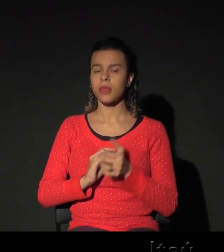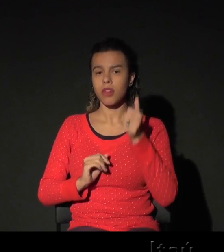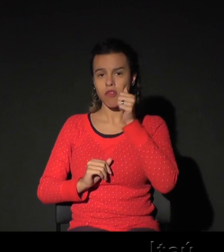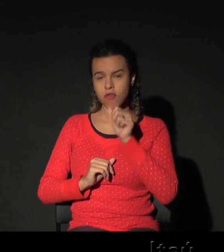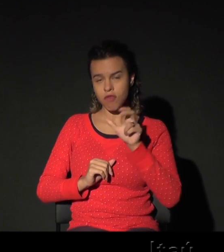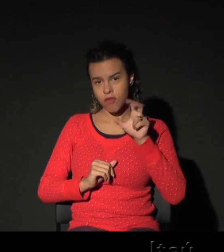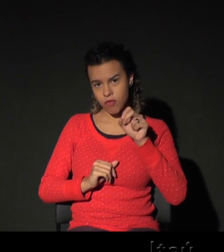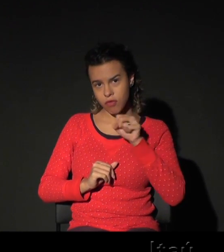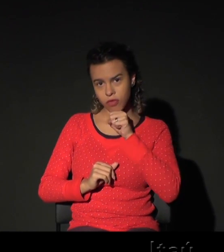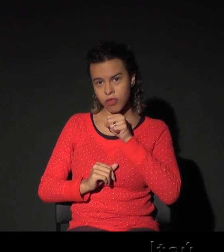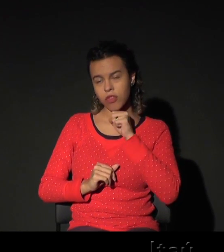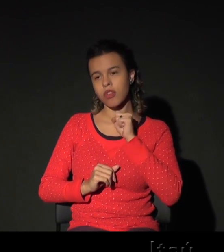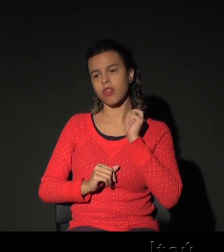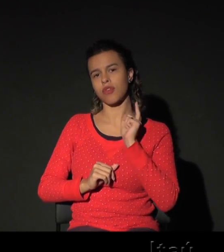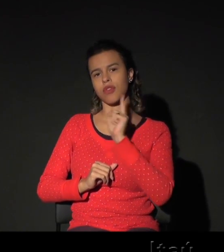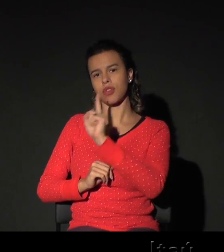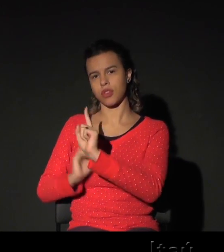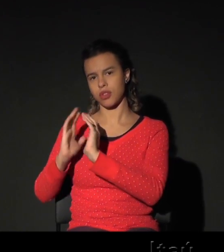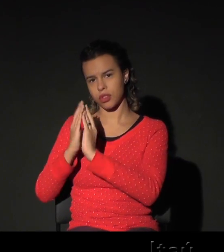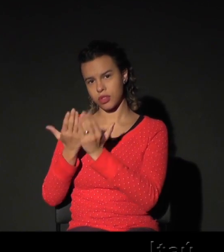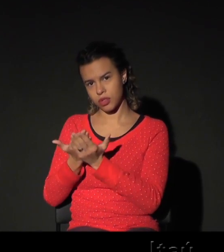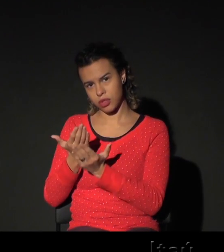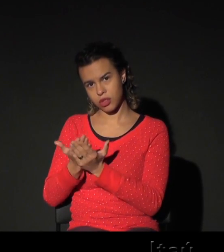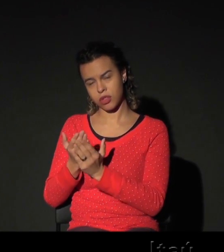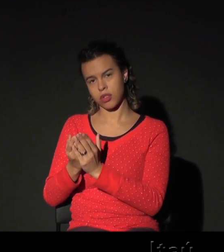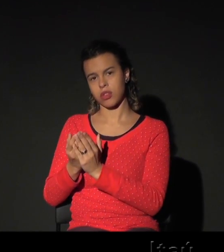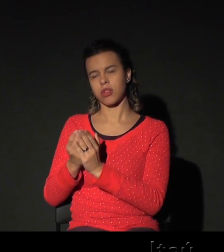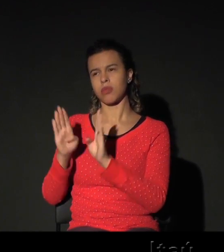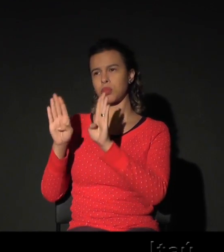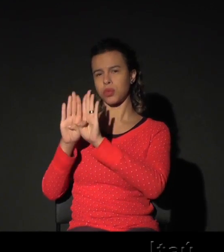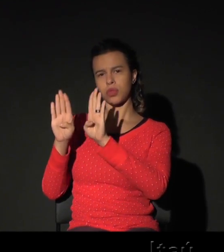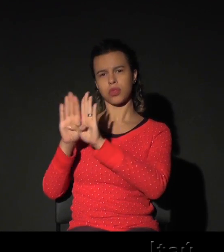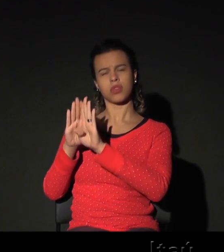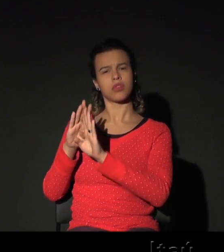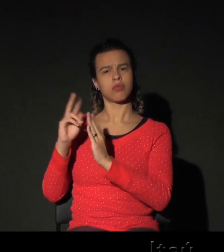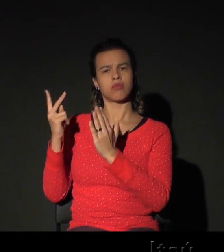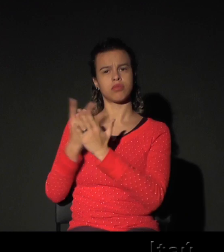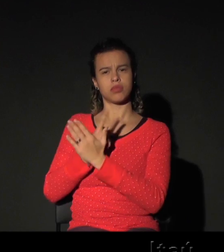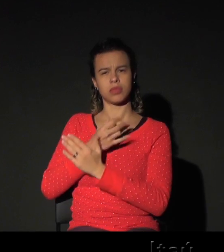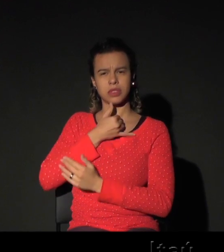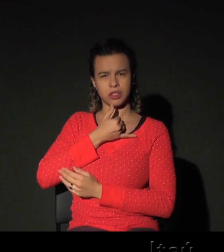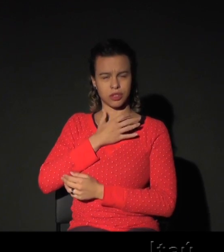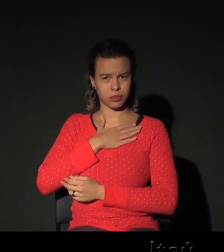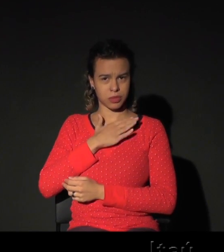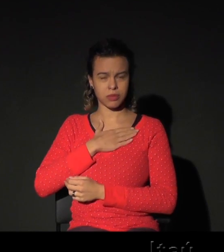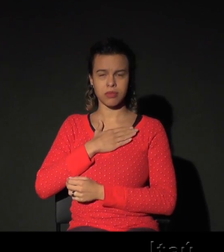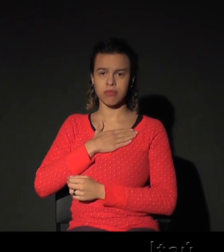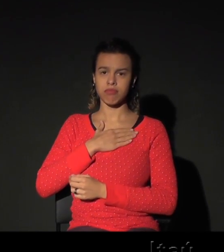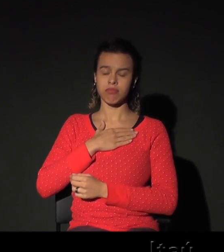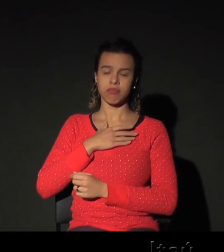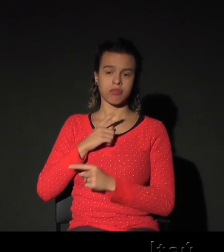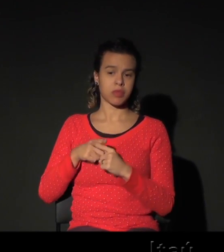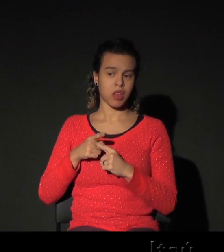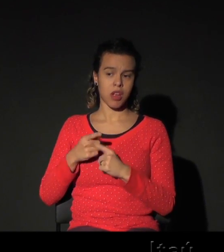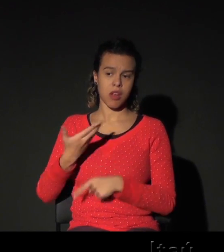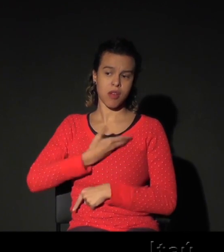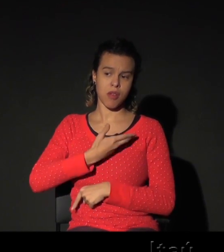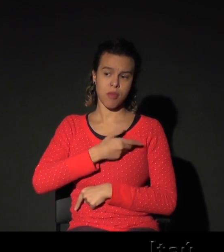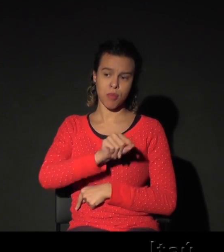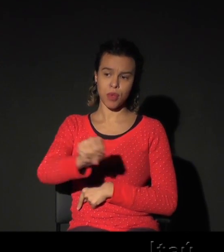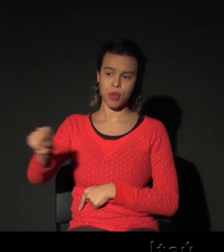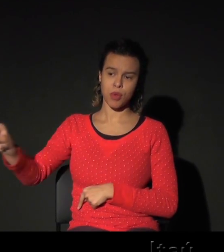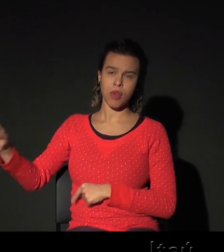a minha avó foi pra porta da escola que era uma situação muito triste para mim porque meus